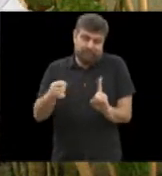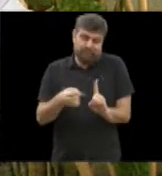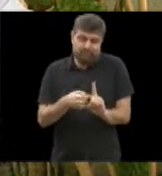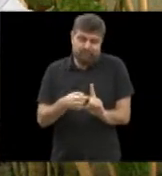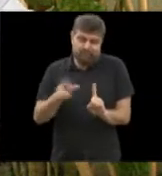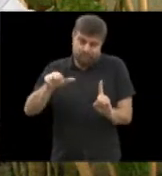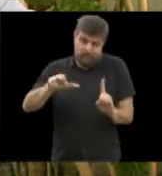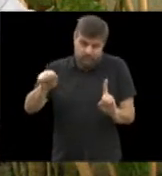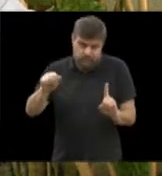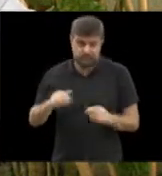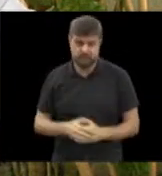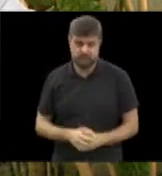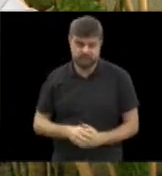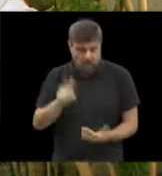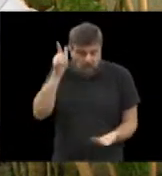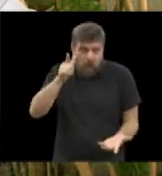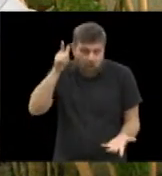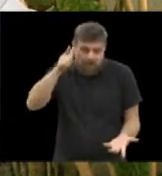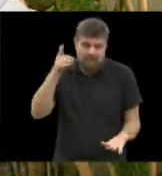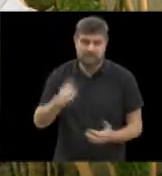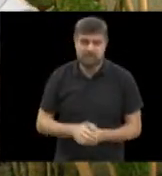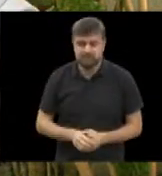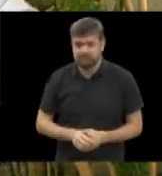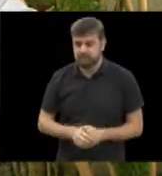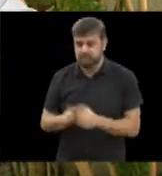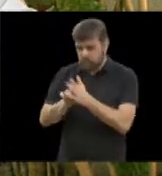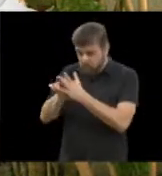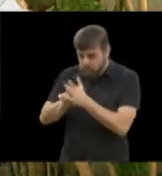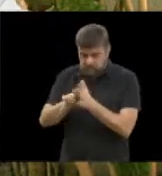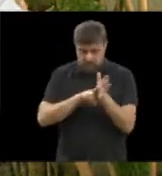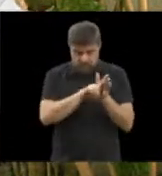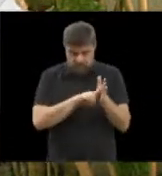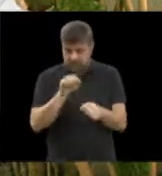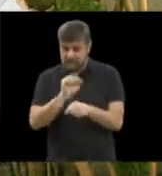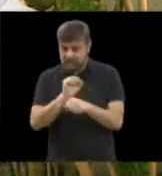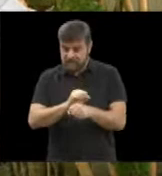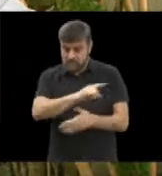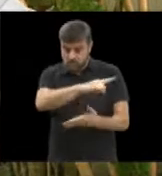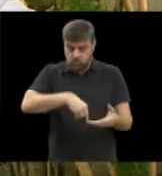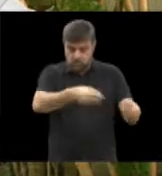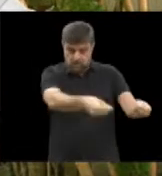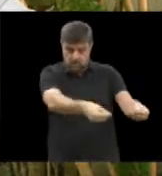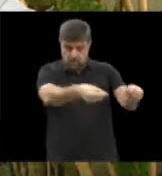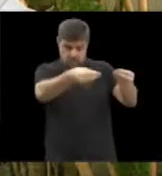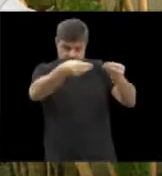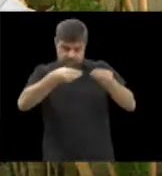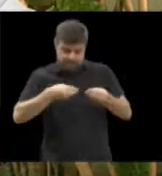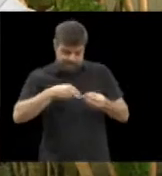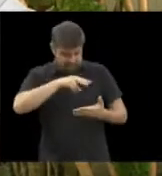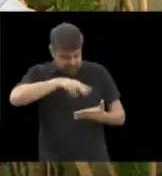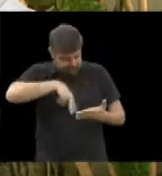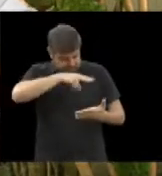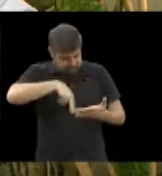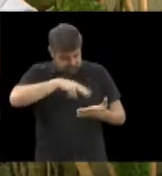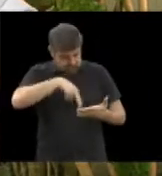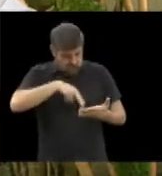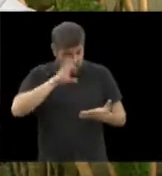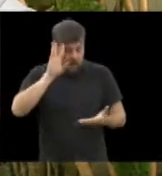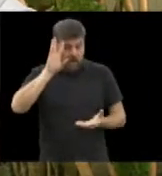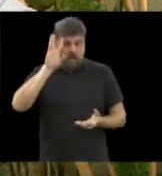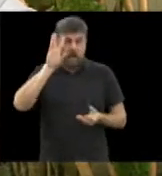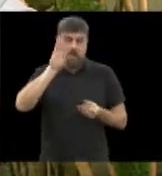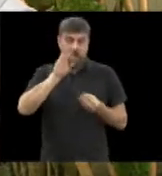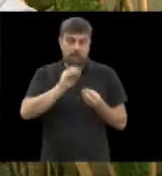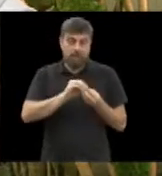engravidar. Aí você fez a consulta do casal e aguarda os exames. Baseado nesses exames é que a gente vai concluir qual que é